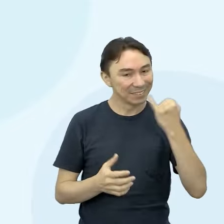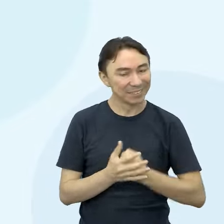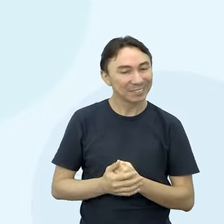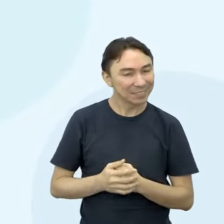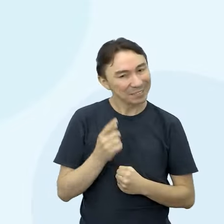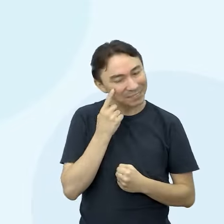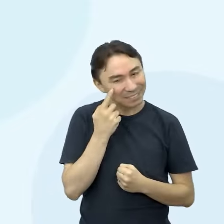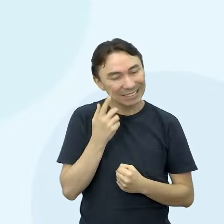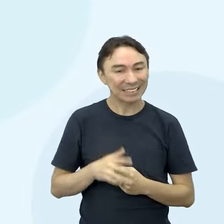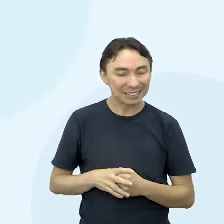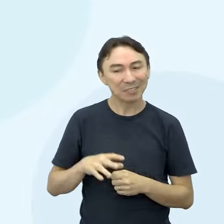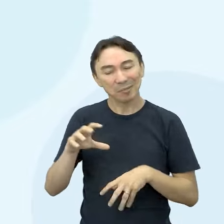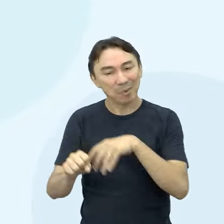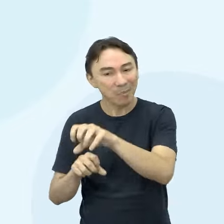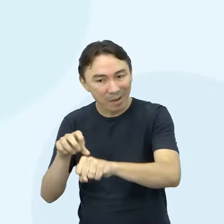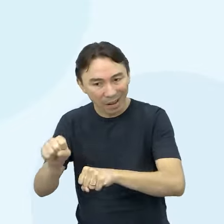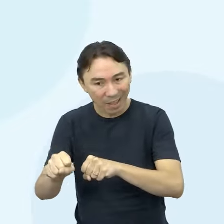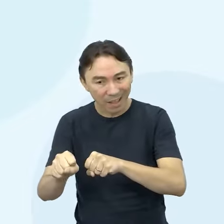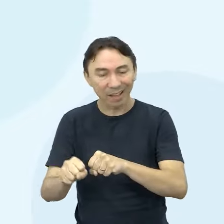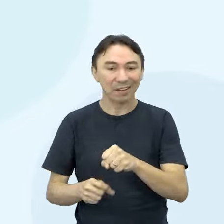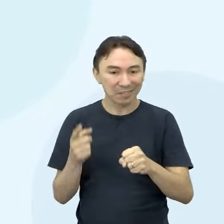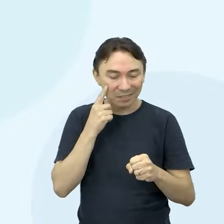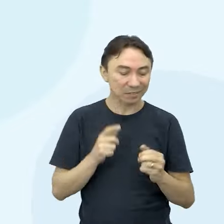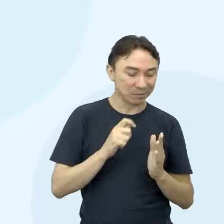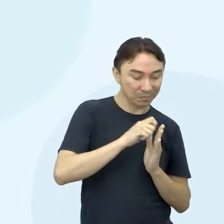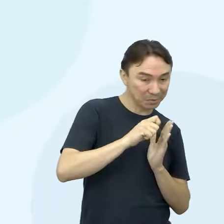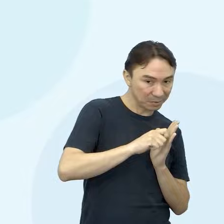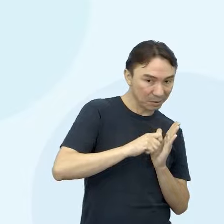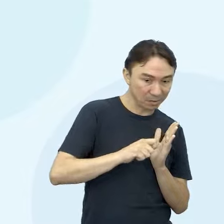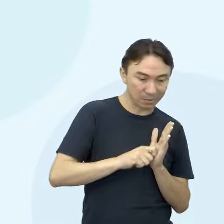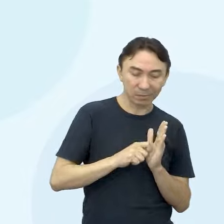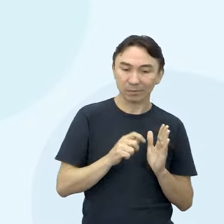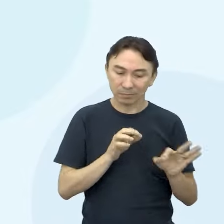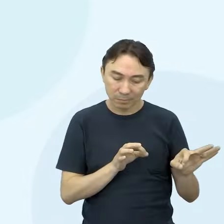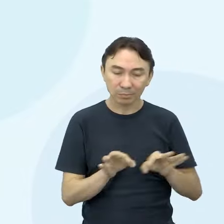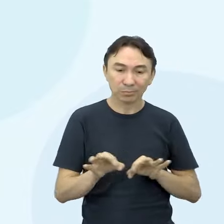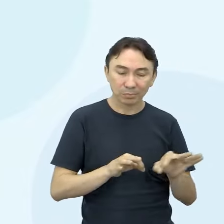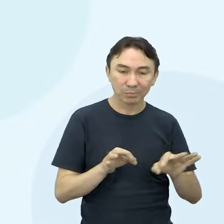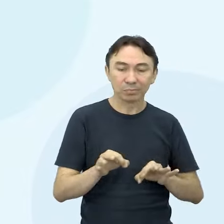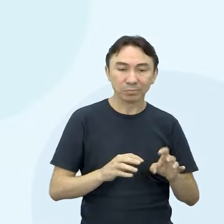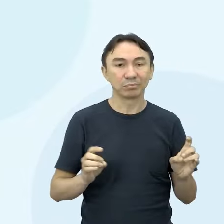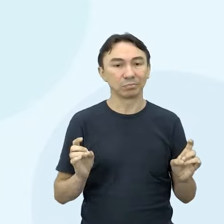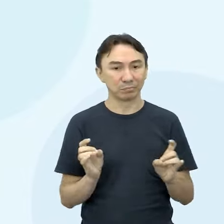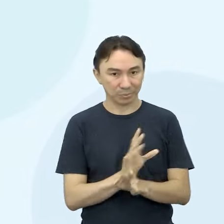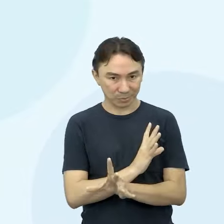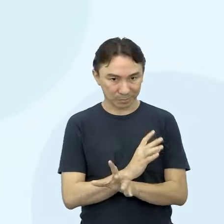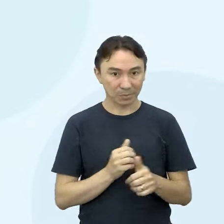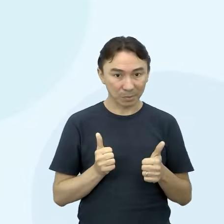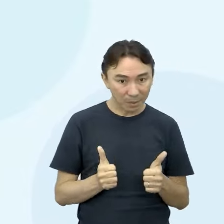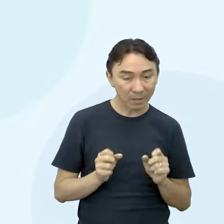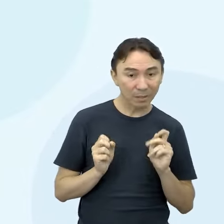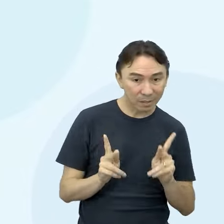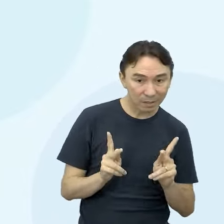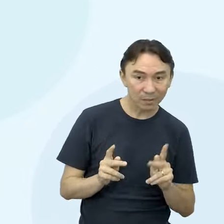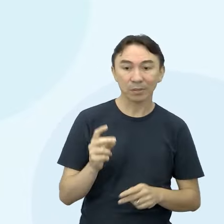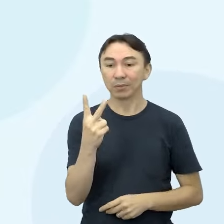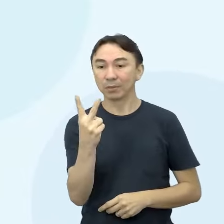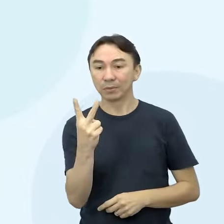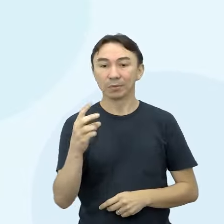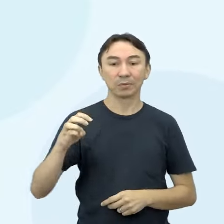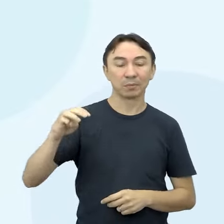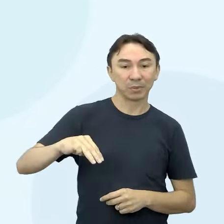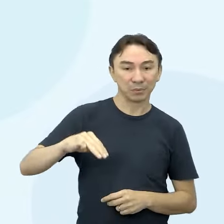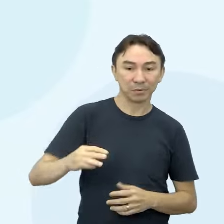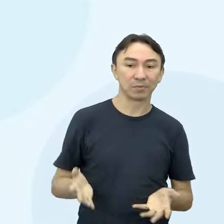vocês pegarem, deixarem já suas anotações e deixar tudo pronto, tá, pessoal? 2 minutinhos